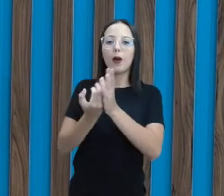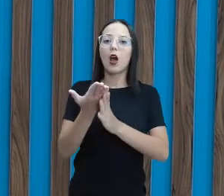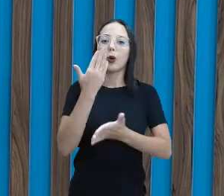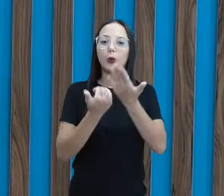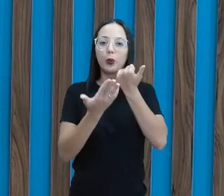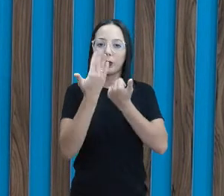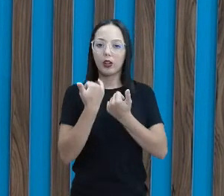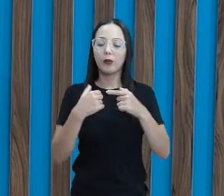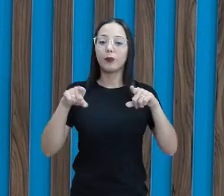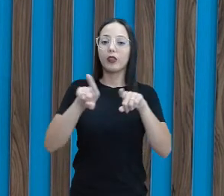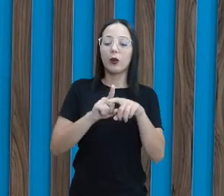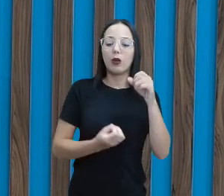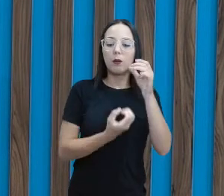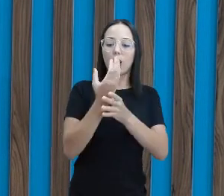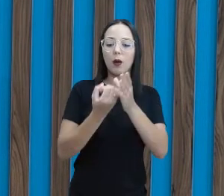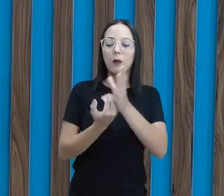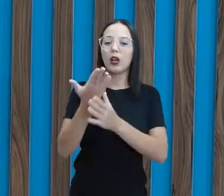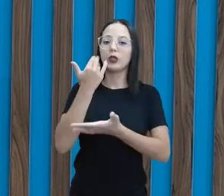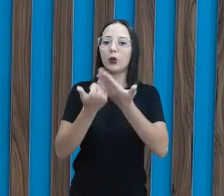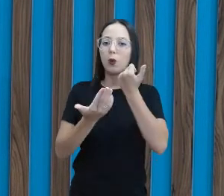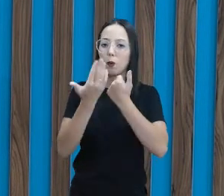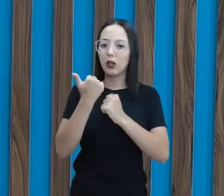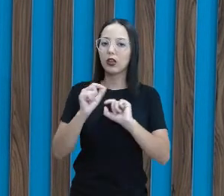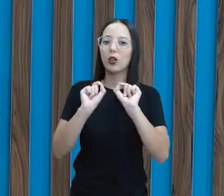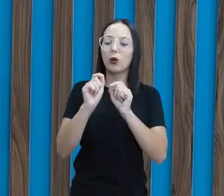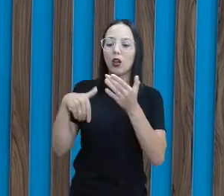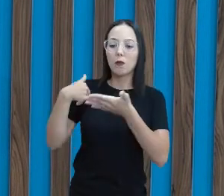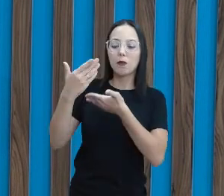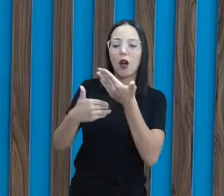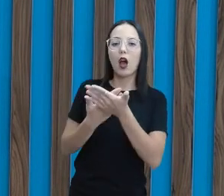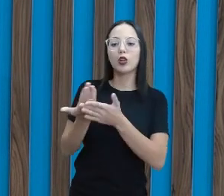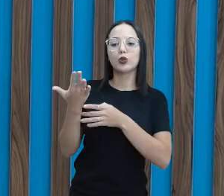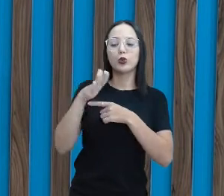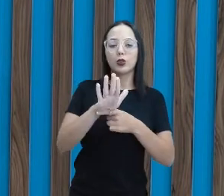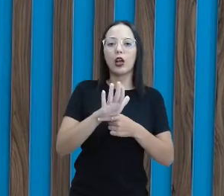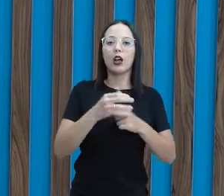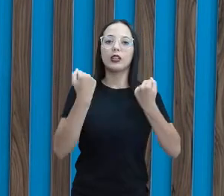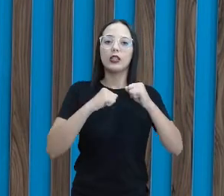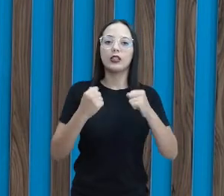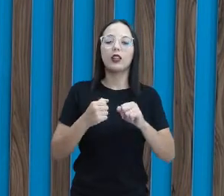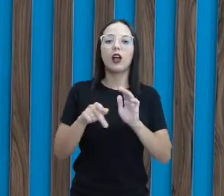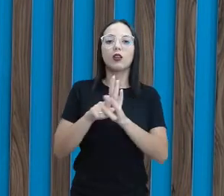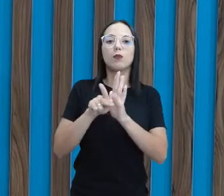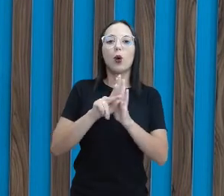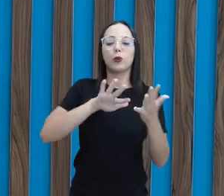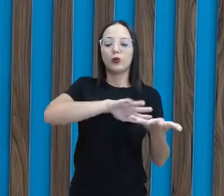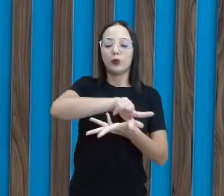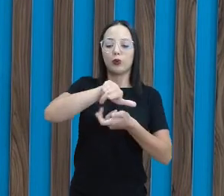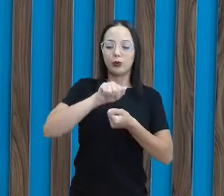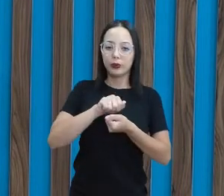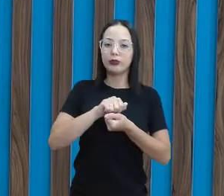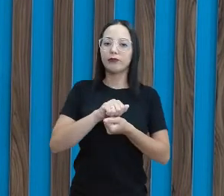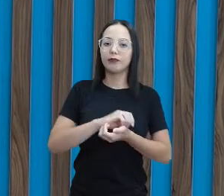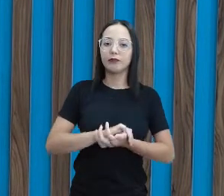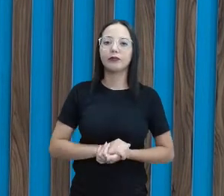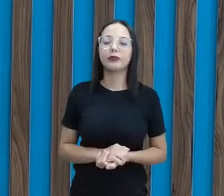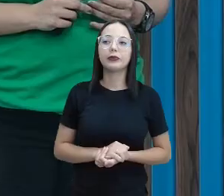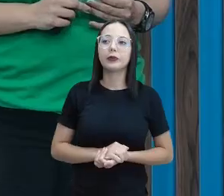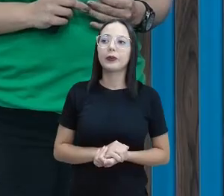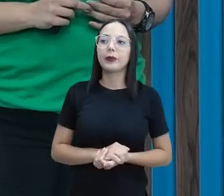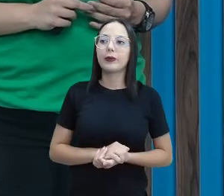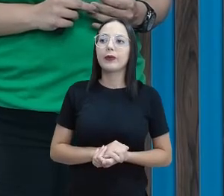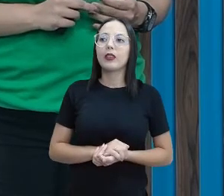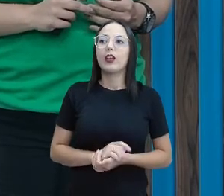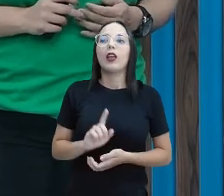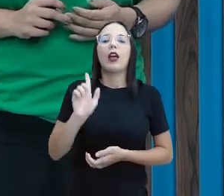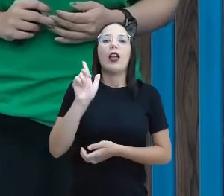alimento e essa produção de alimento que venha suprir a necessidade, né, do nosso planeta. Isso. Pois